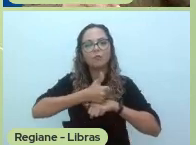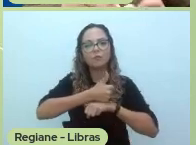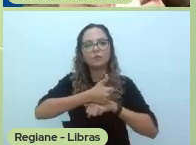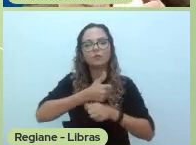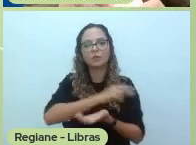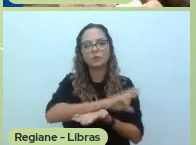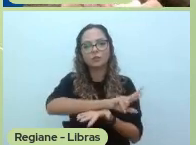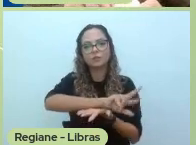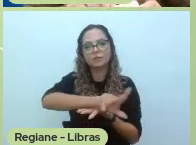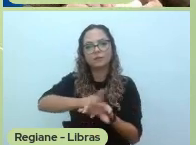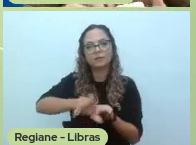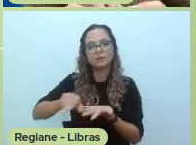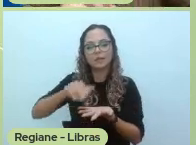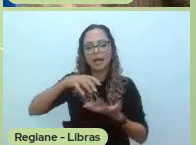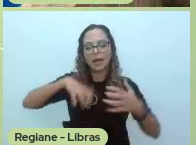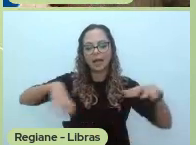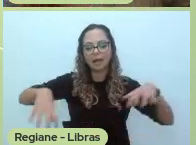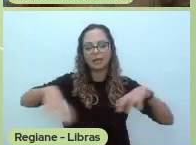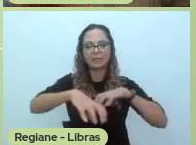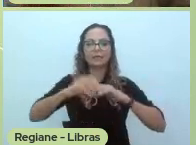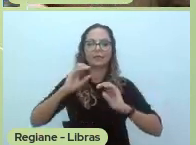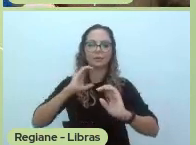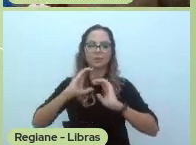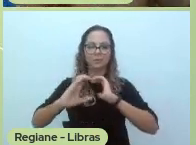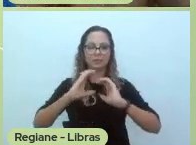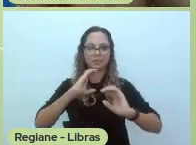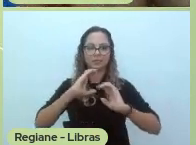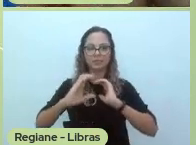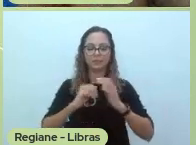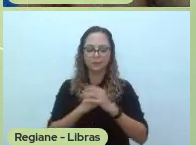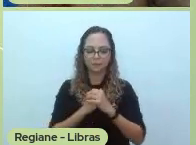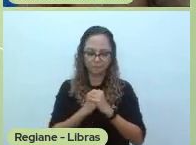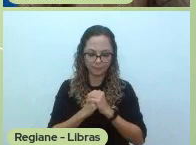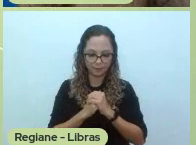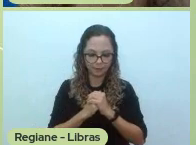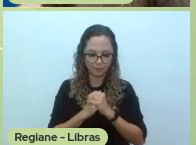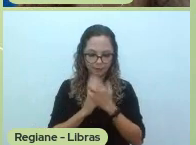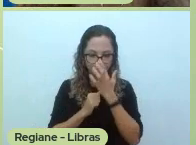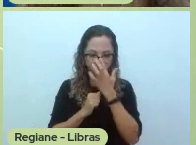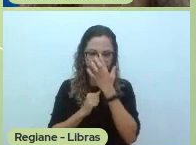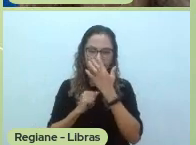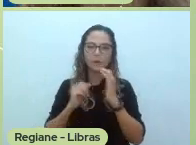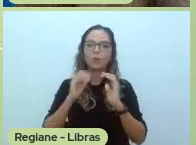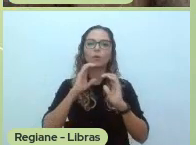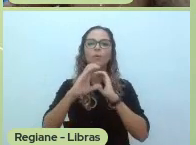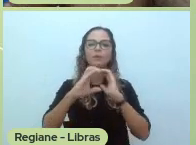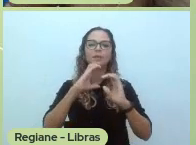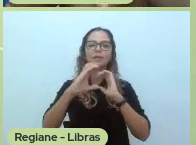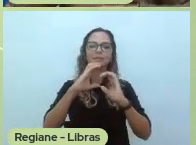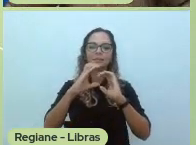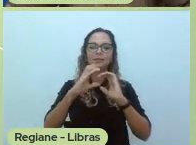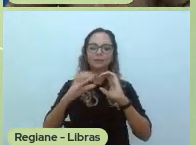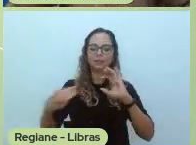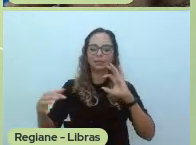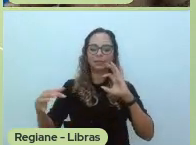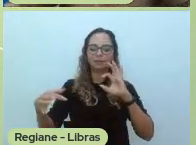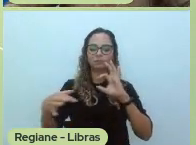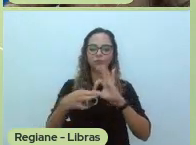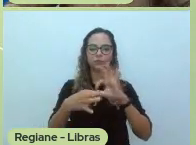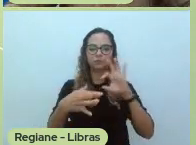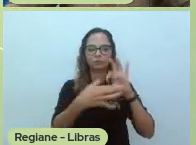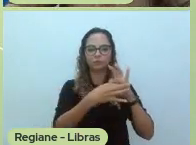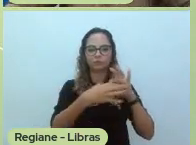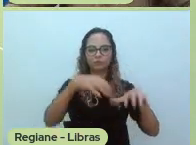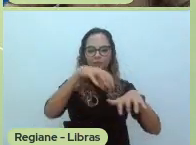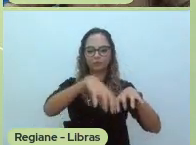áreas de comunicação? Aqui a comunicação, eu não posso dizer que ela não é integrada, ela é ligada às suas áreas de core. Então,